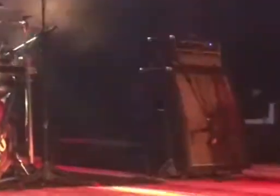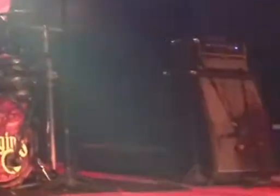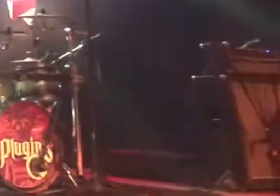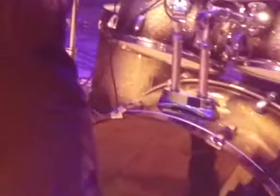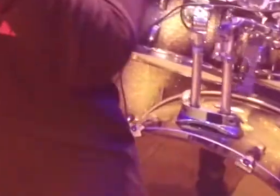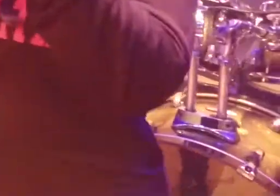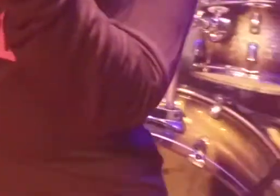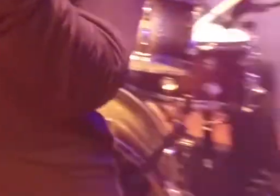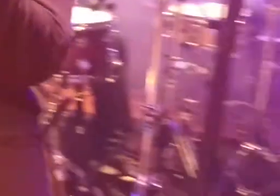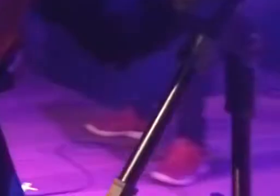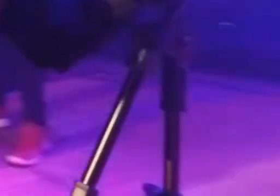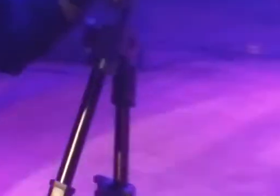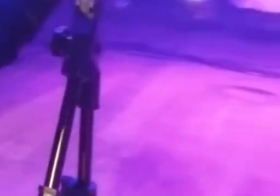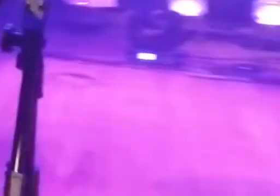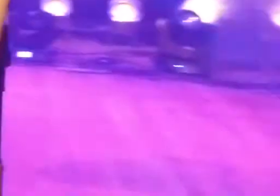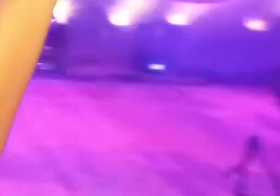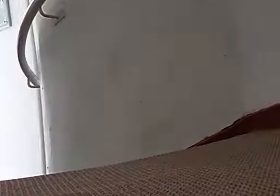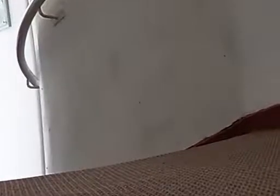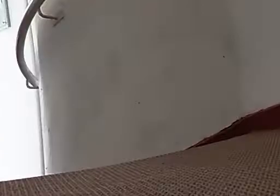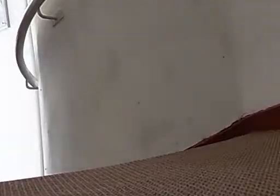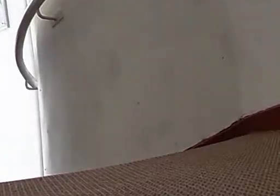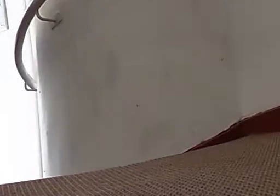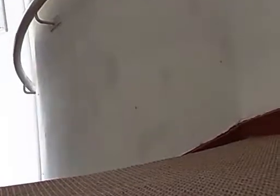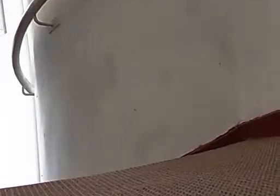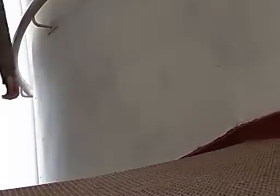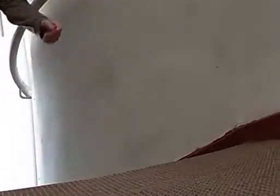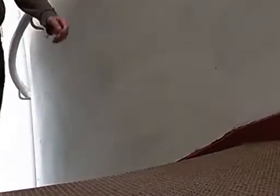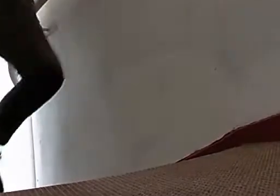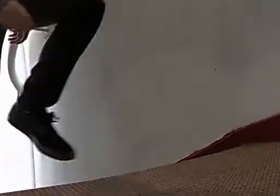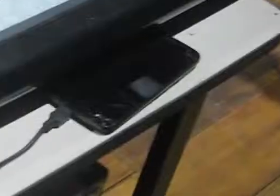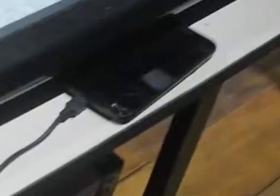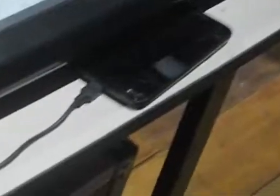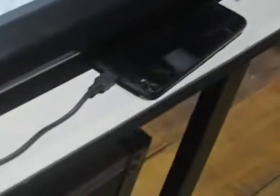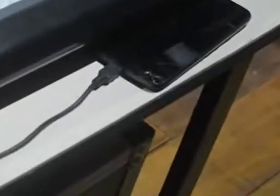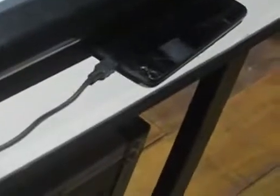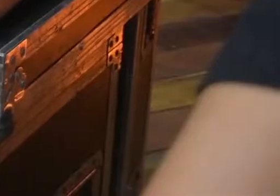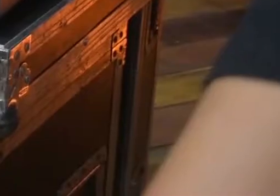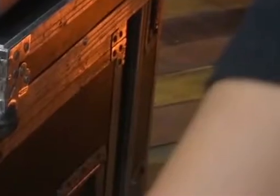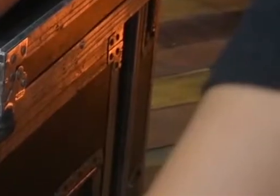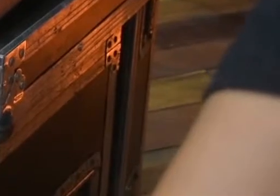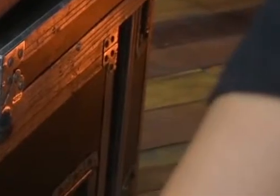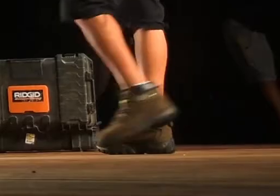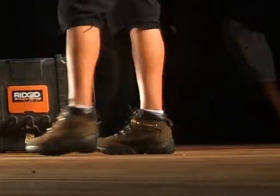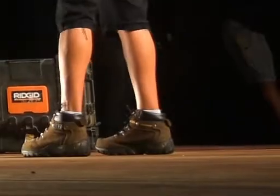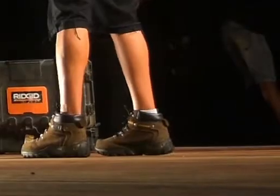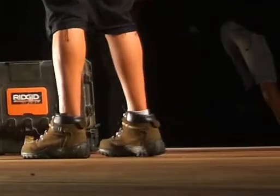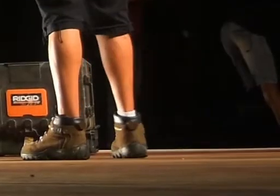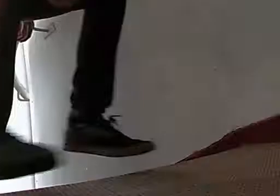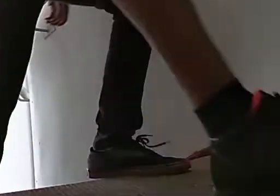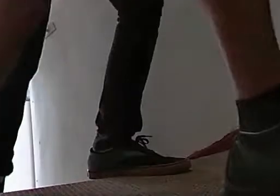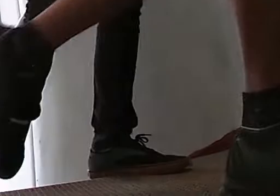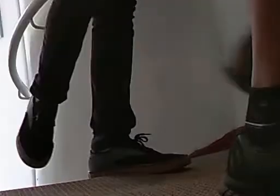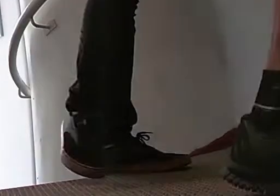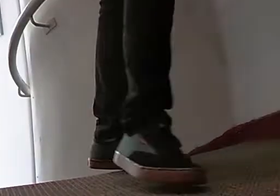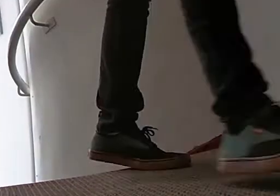suas visões de mundo em cada um. O que fazer com cada palavra, cada nota e cada som? Que tal criar novas composições e